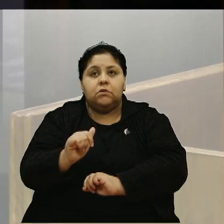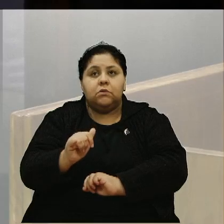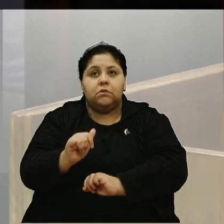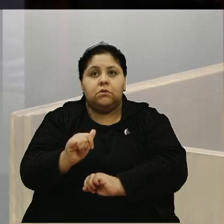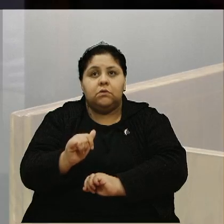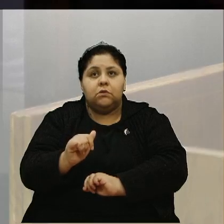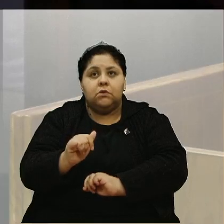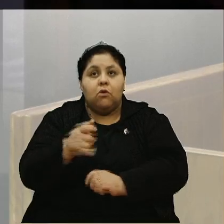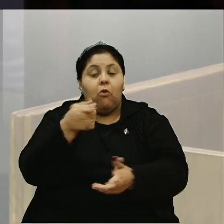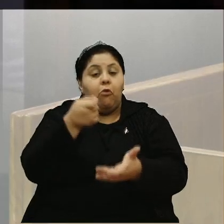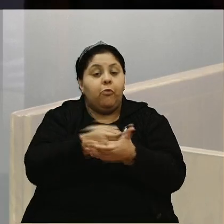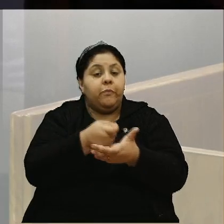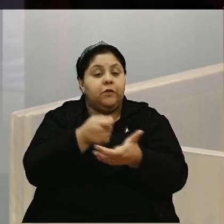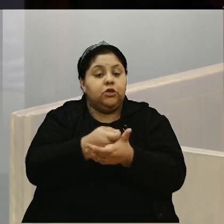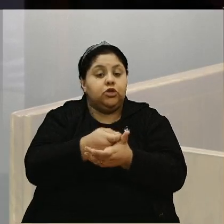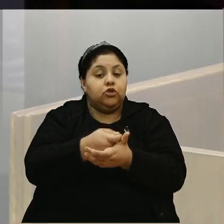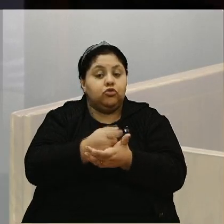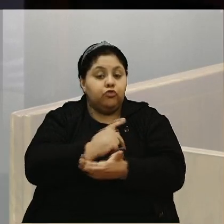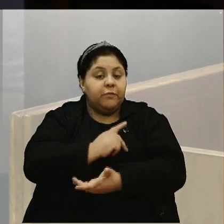do nosso.